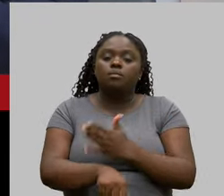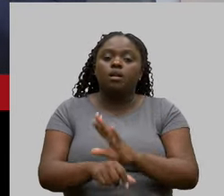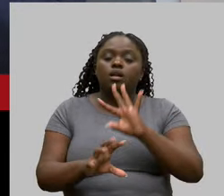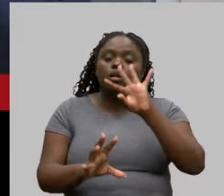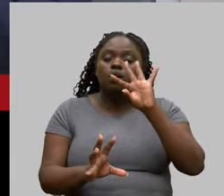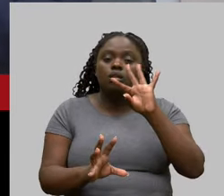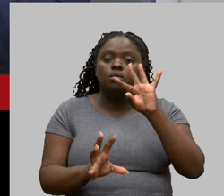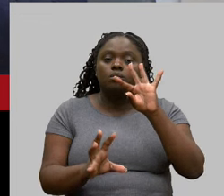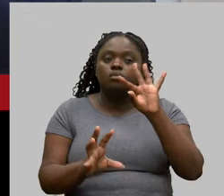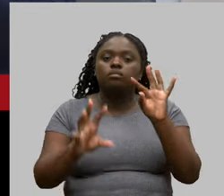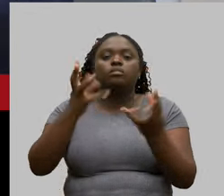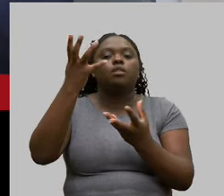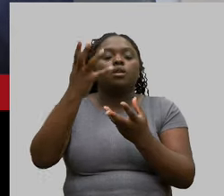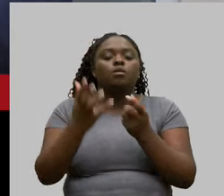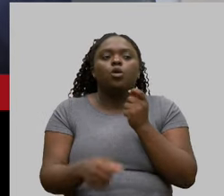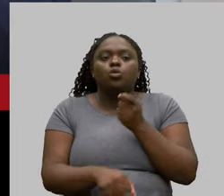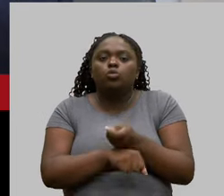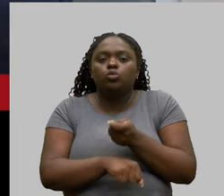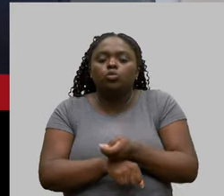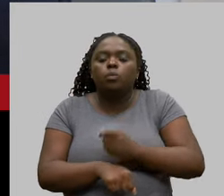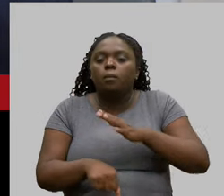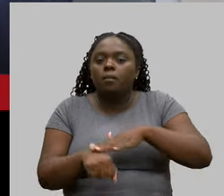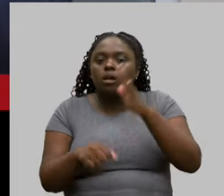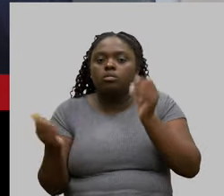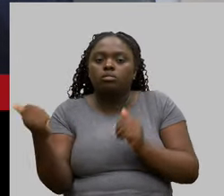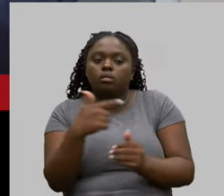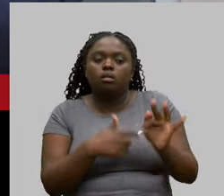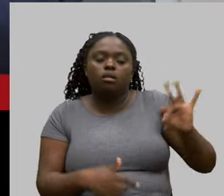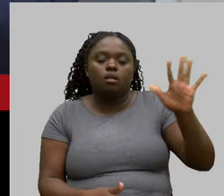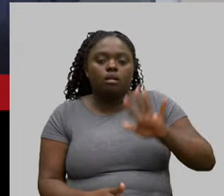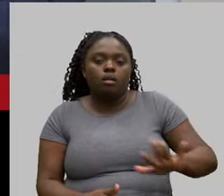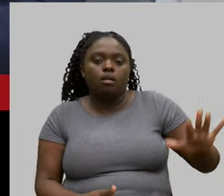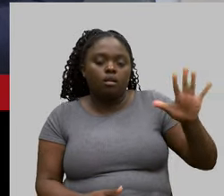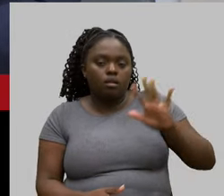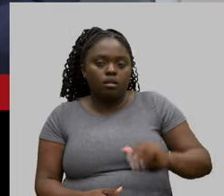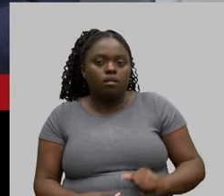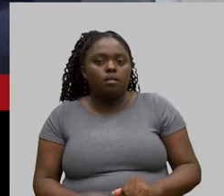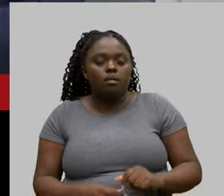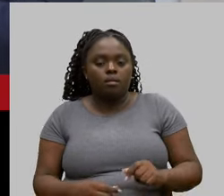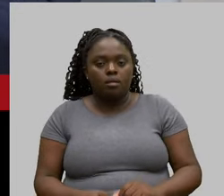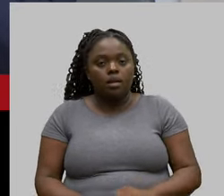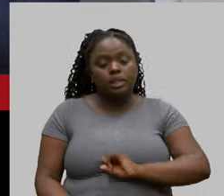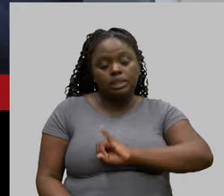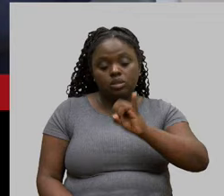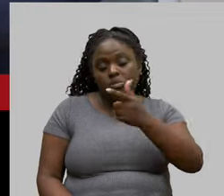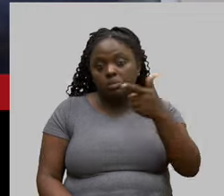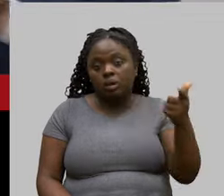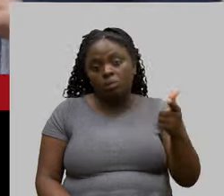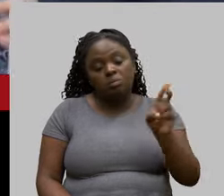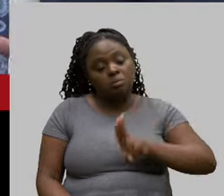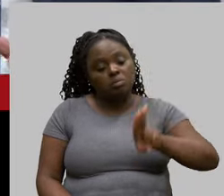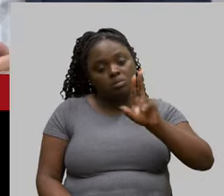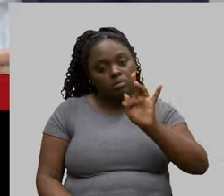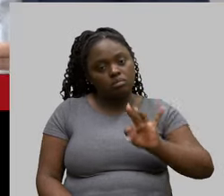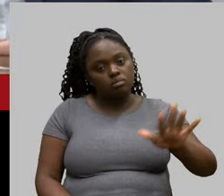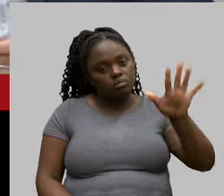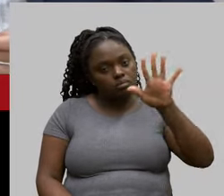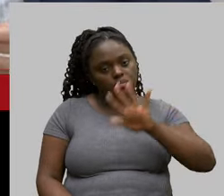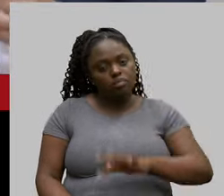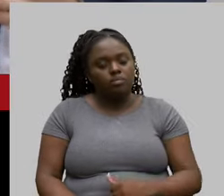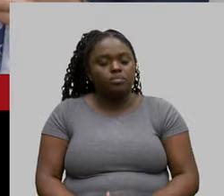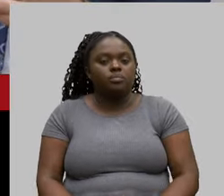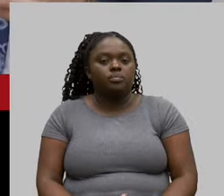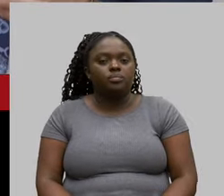mais dura do que a federal não sendo dessa forma aplica-se então a federal mas tem securitização